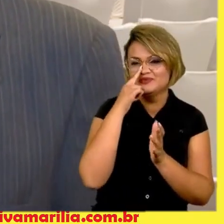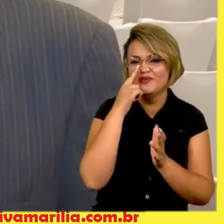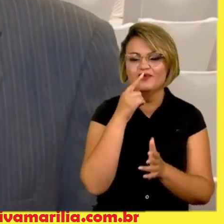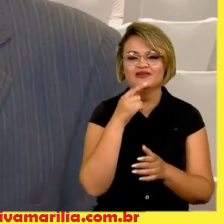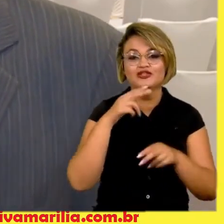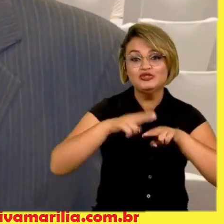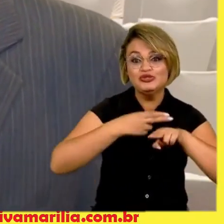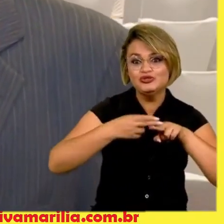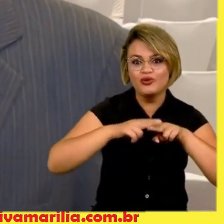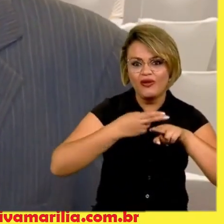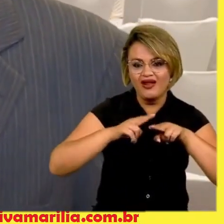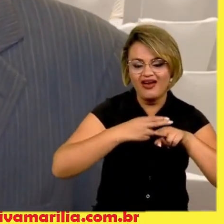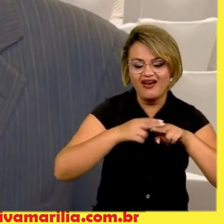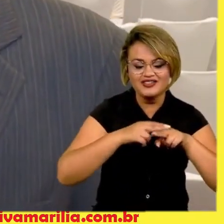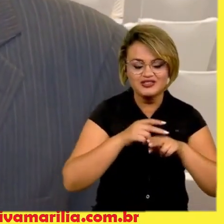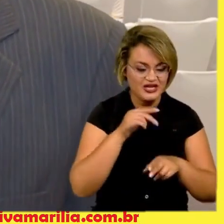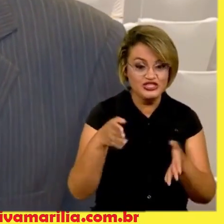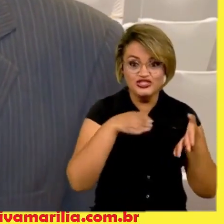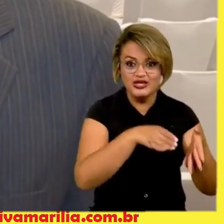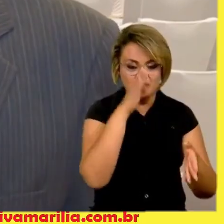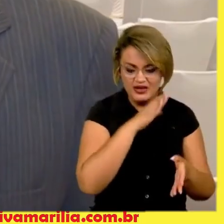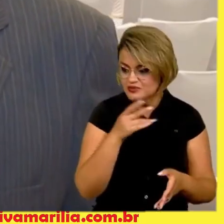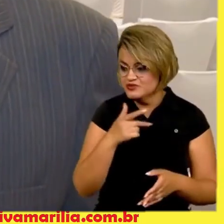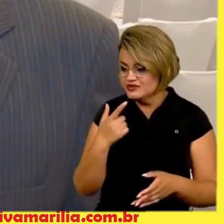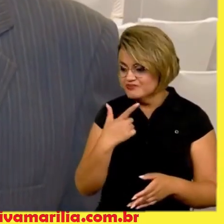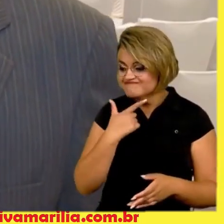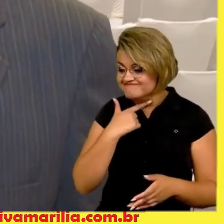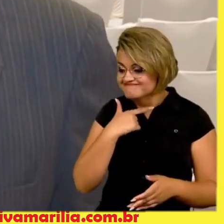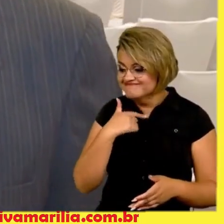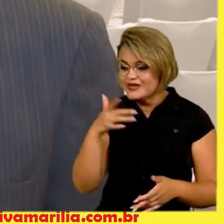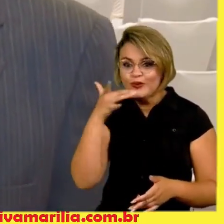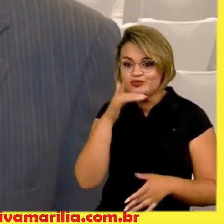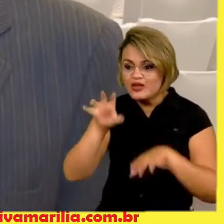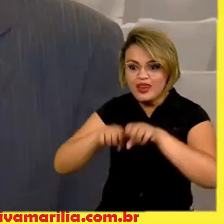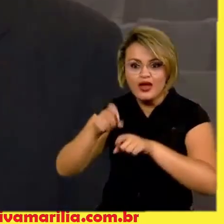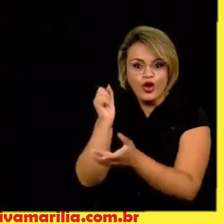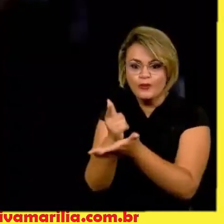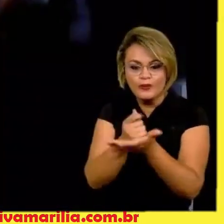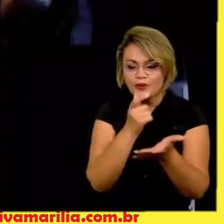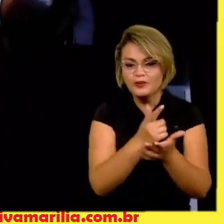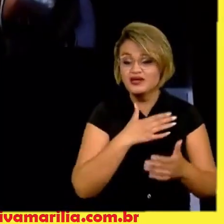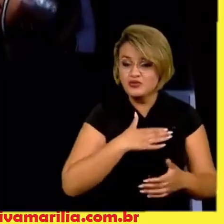gostosa, acaba, todo mundo gosta. Há uma tendência natural deles gostarem dos produtos brasileiros.